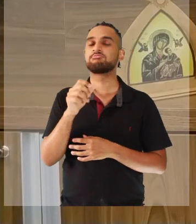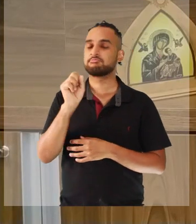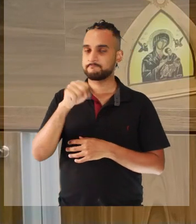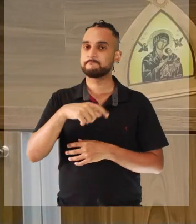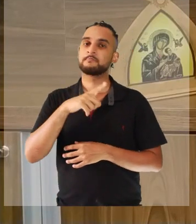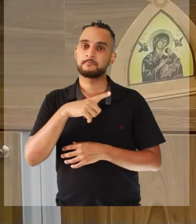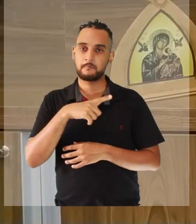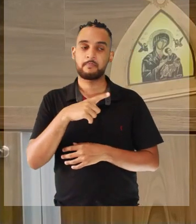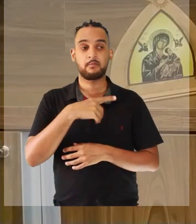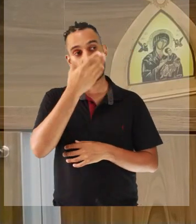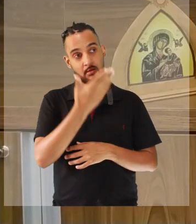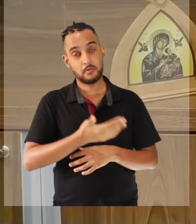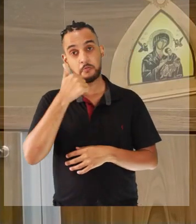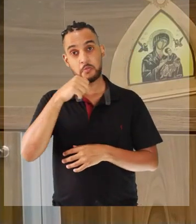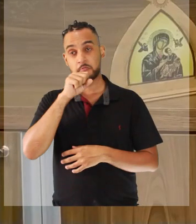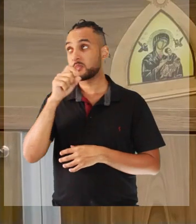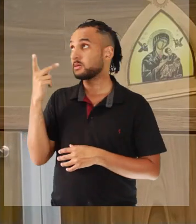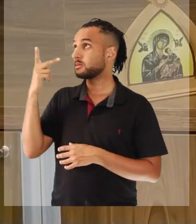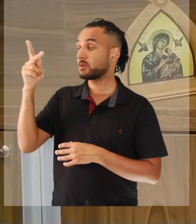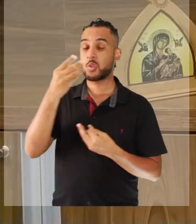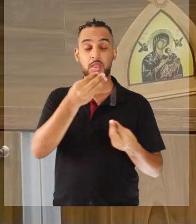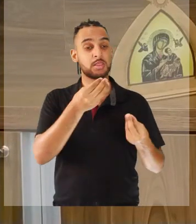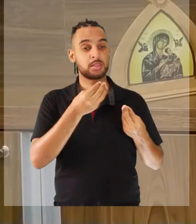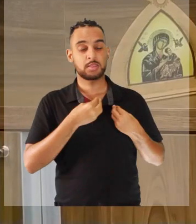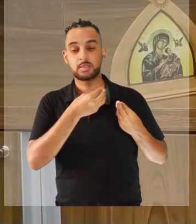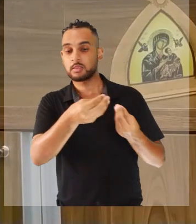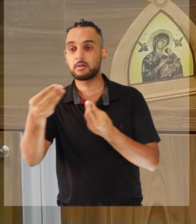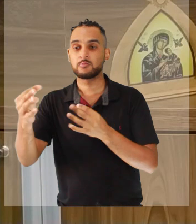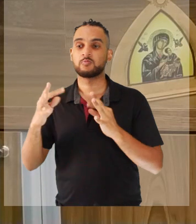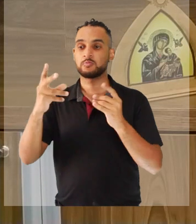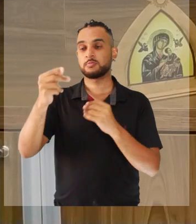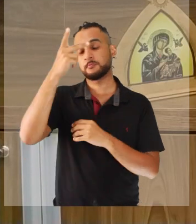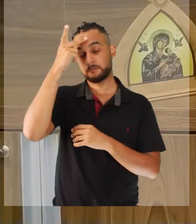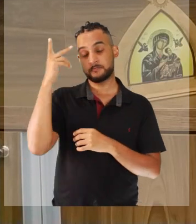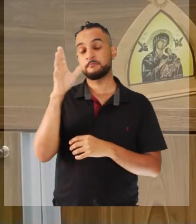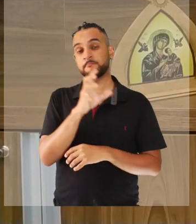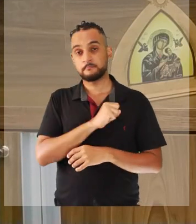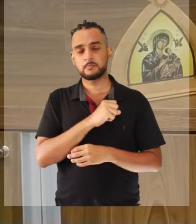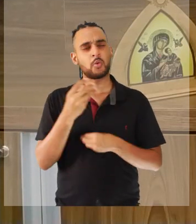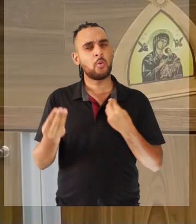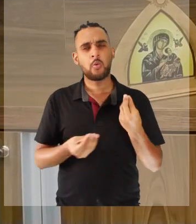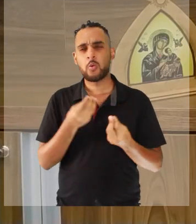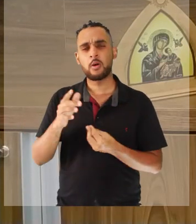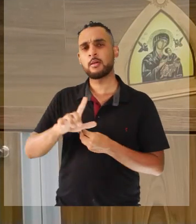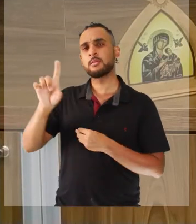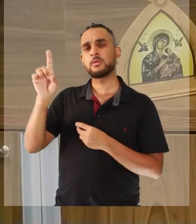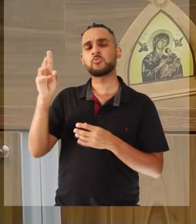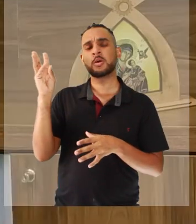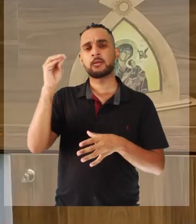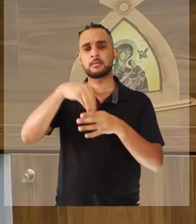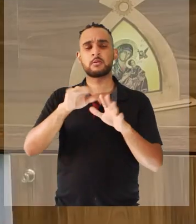não ficamos sem mãe, porque Jesus quis dar essa mãe que era sua a todo discípulo que ele